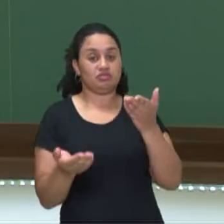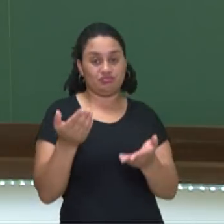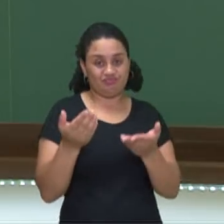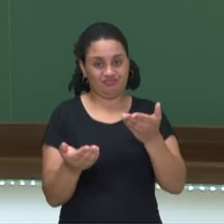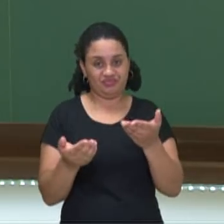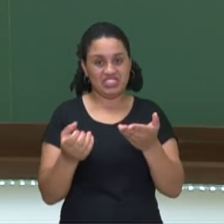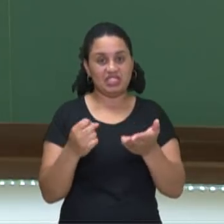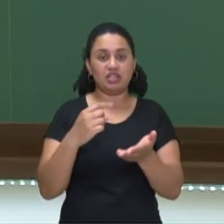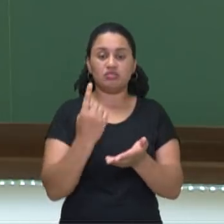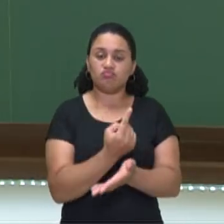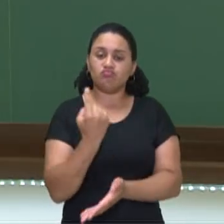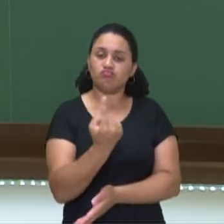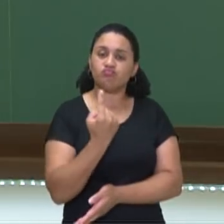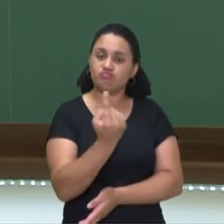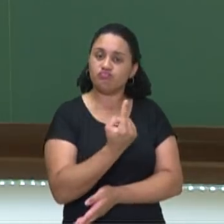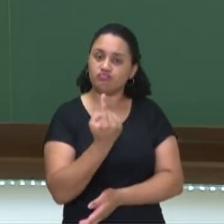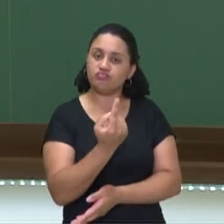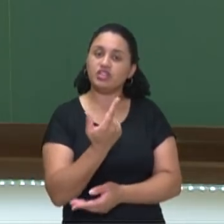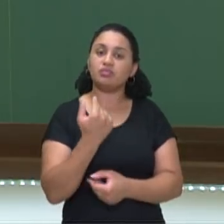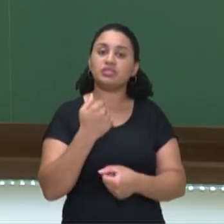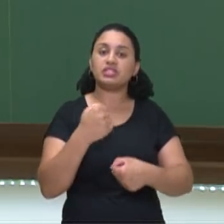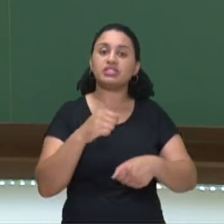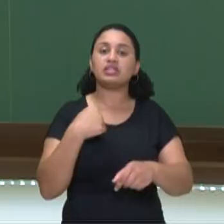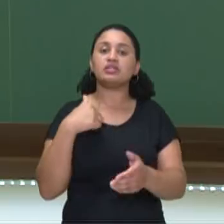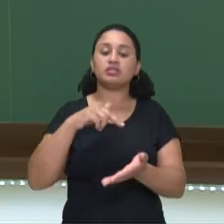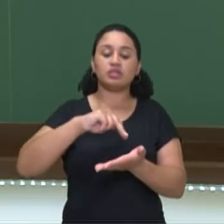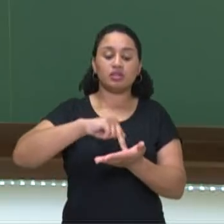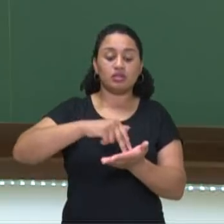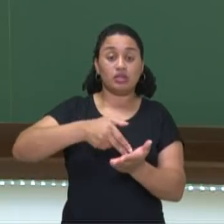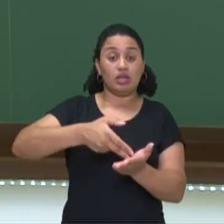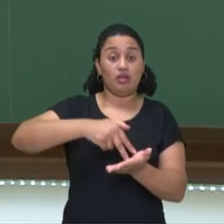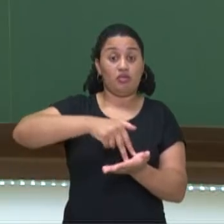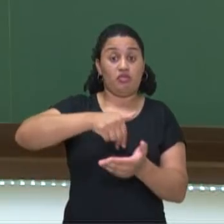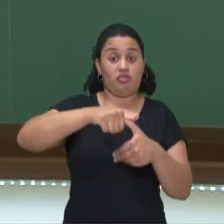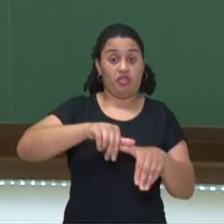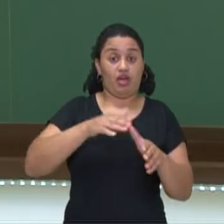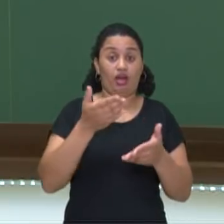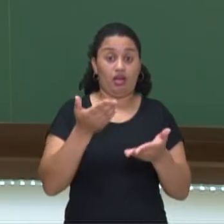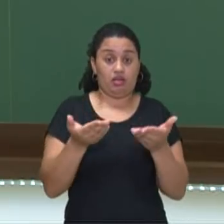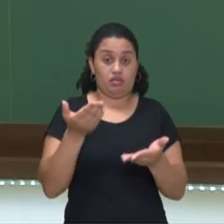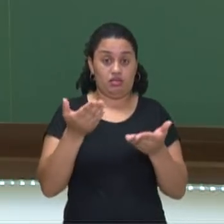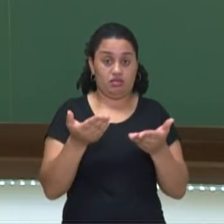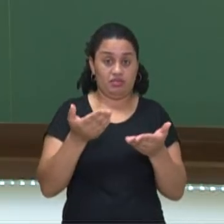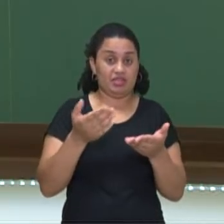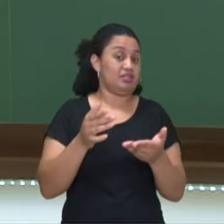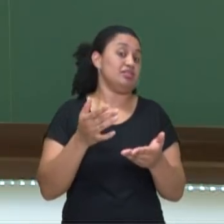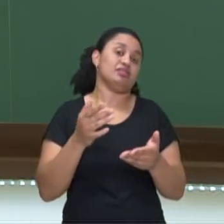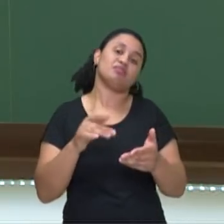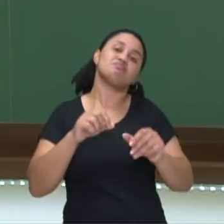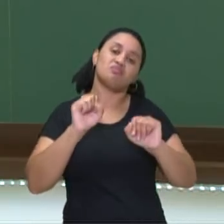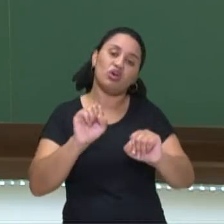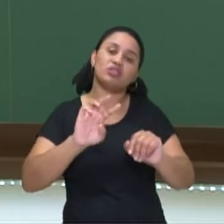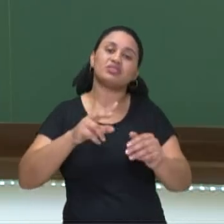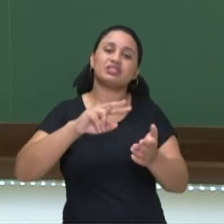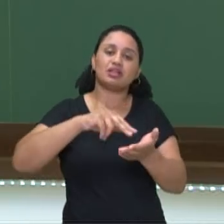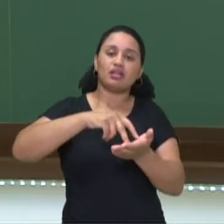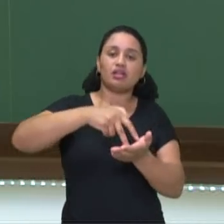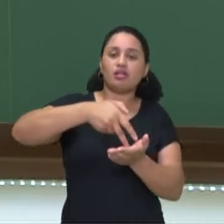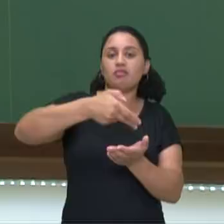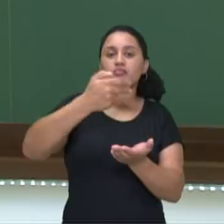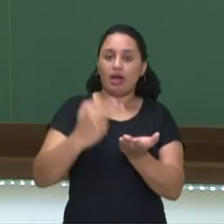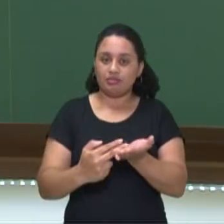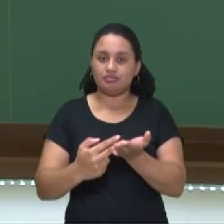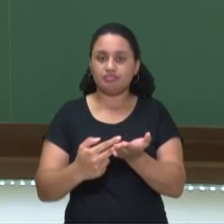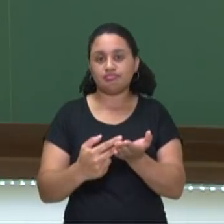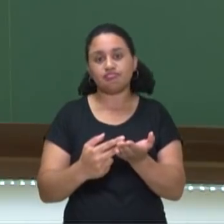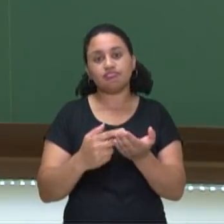estou girando, eu tenho que tentar estabilizar esse meu equilíbrio. Senão, eu posso ter algum